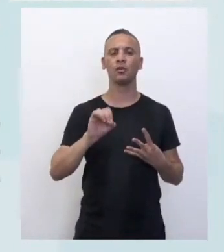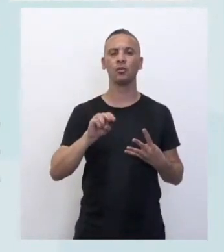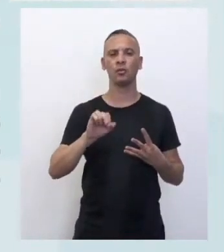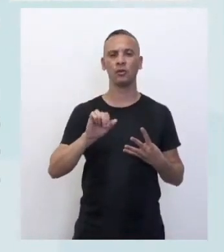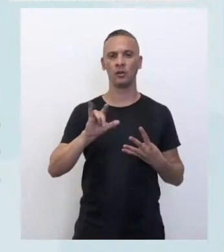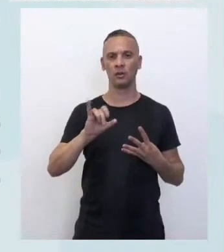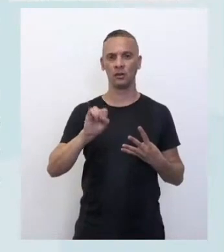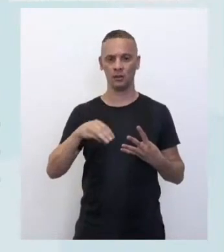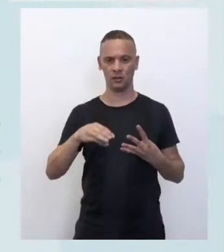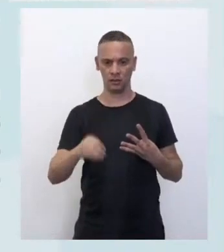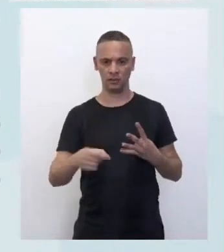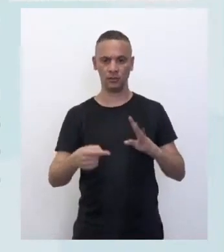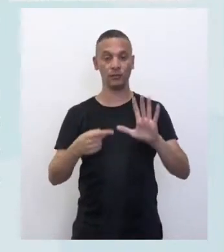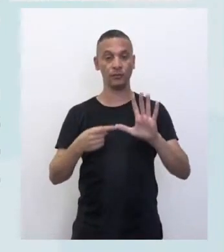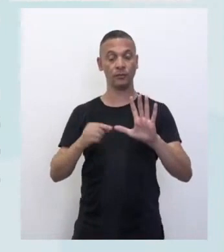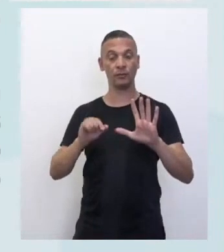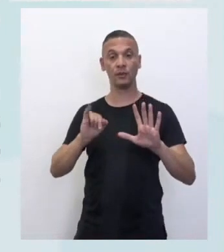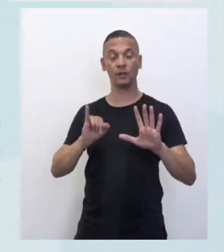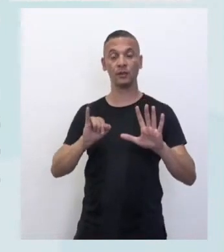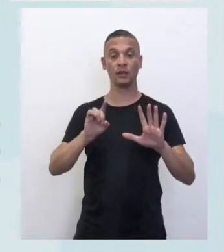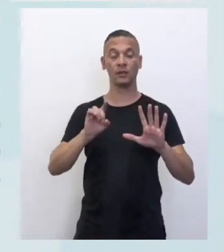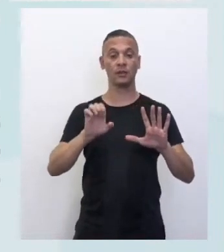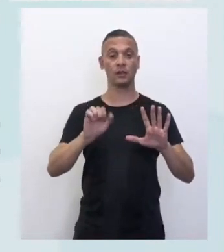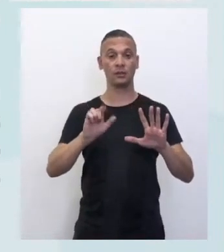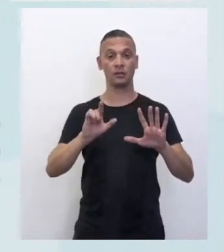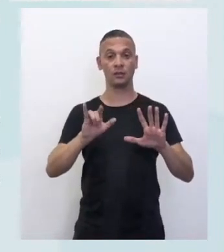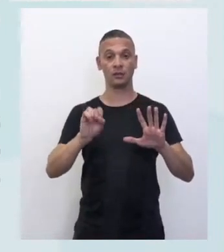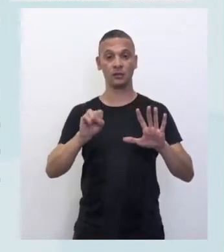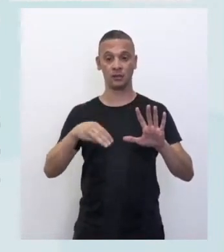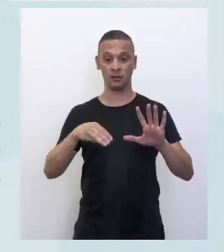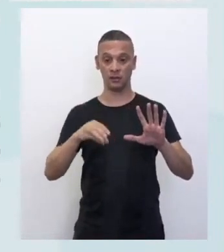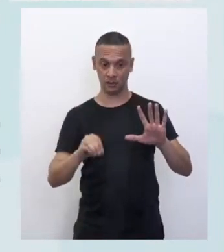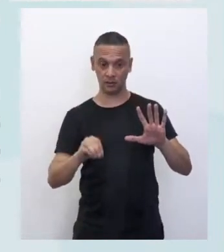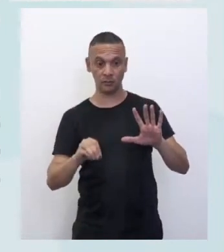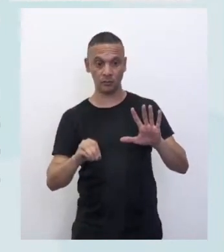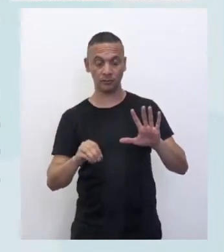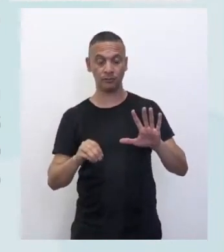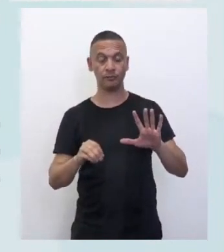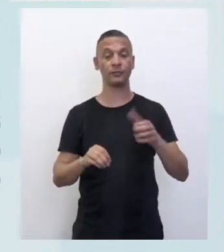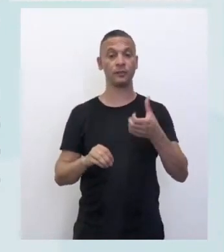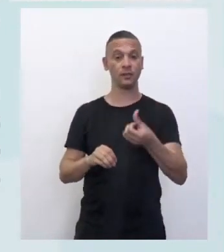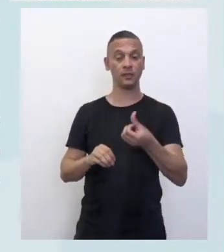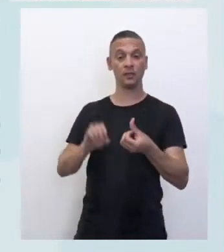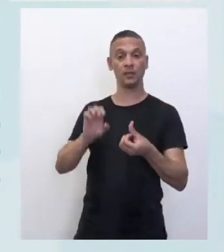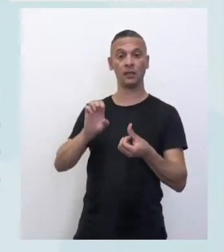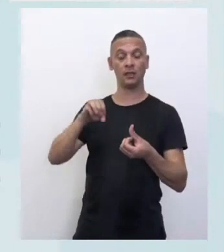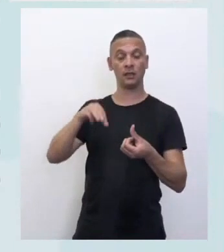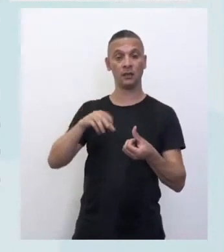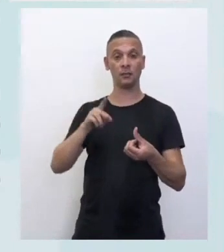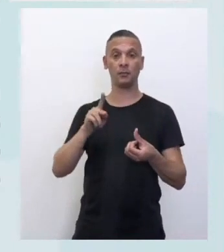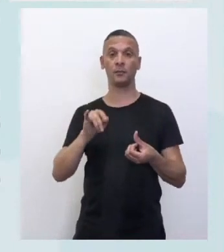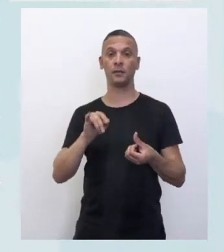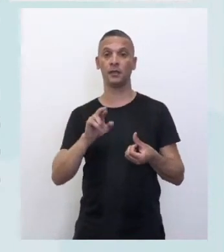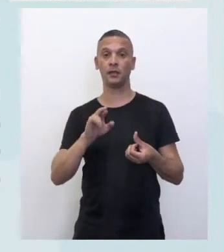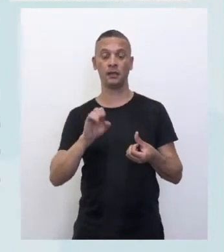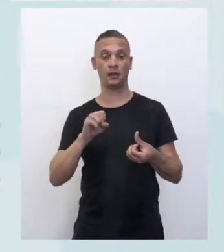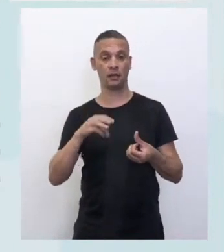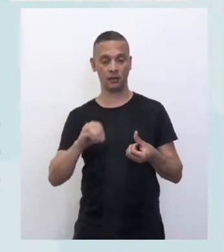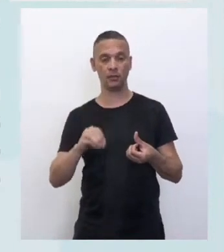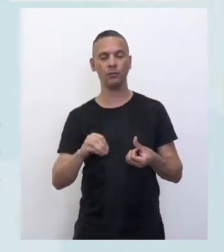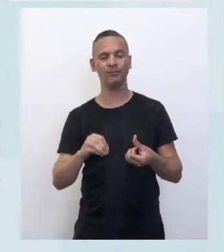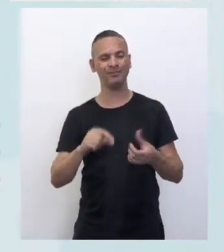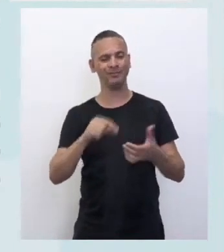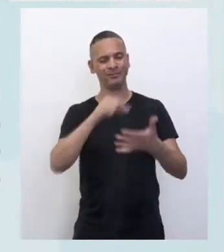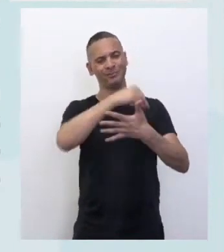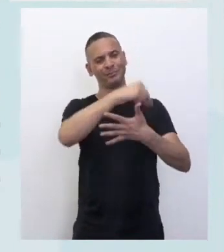é a ideia de que a verdade é aquilo que é lógico, que é racional, e o certo também. O idealismo, que traz aquela ideia de que o mundo, ele